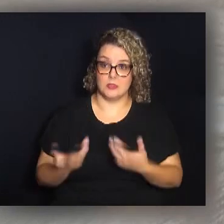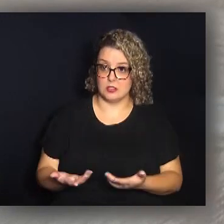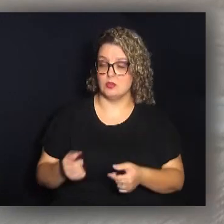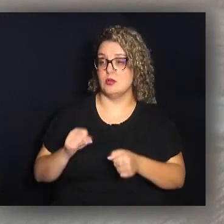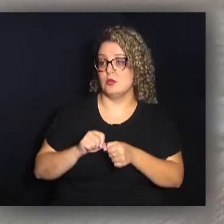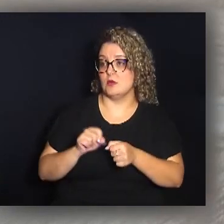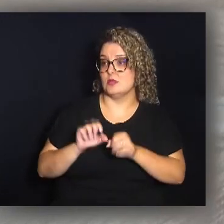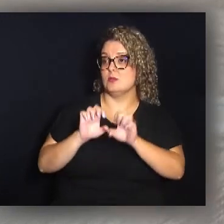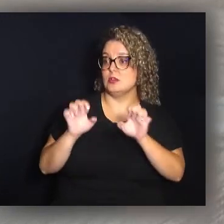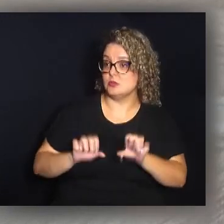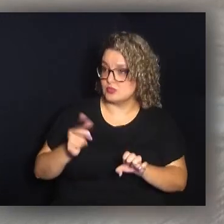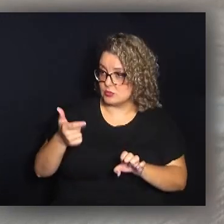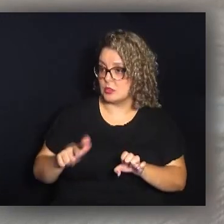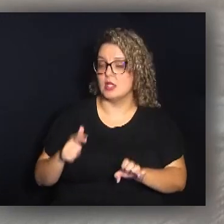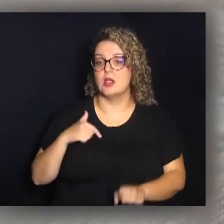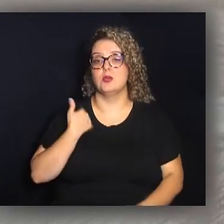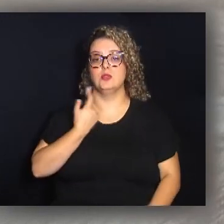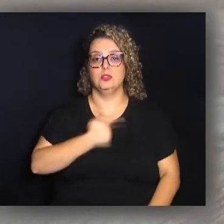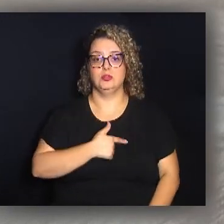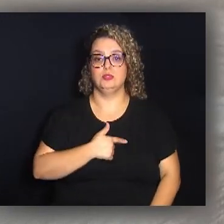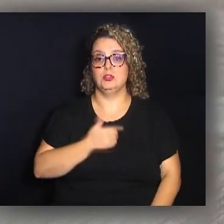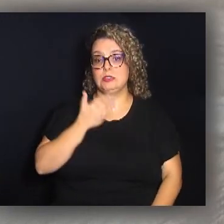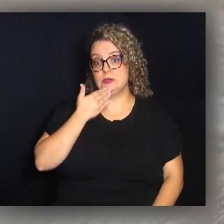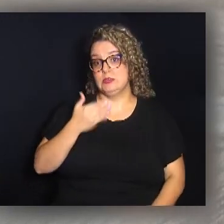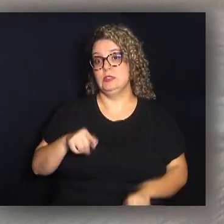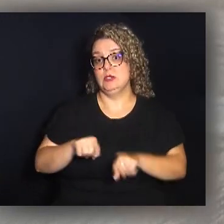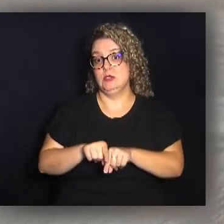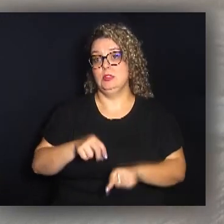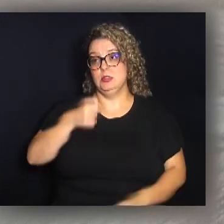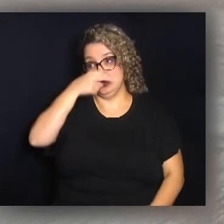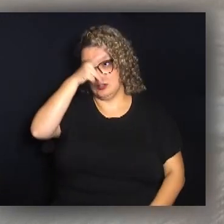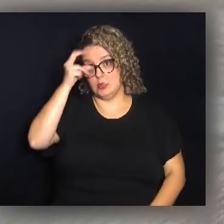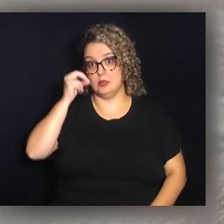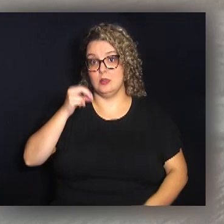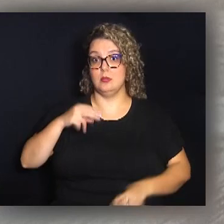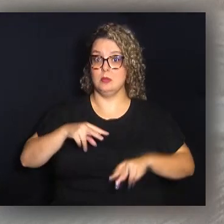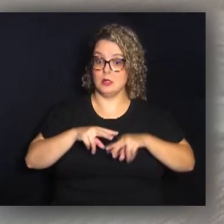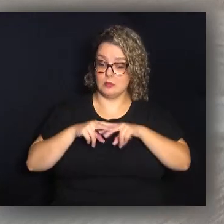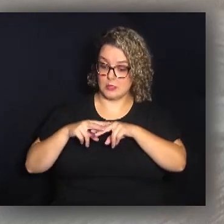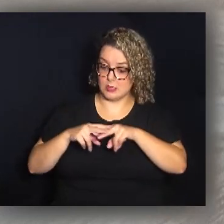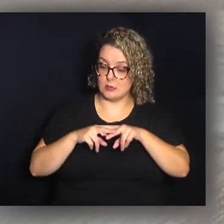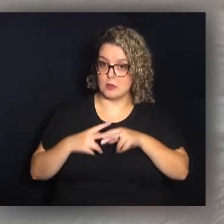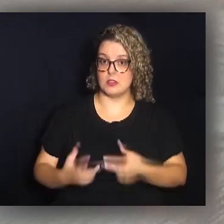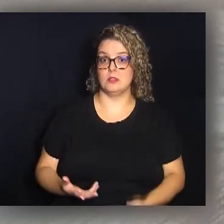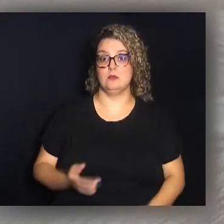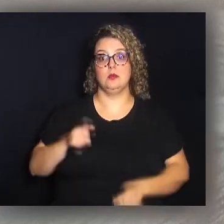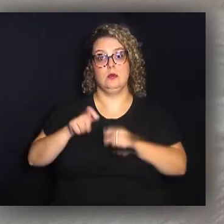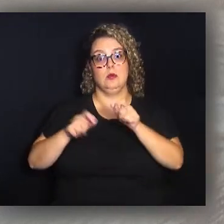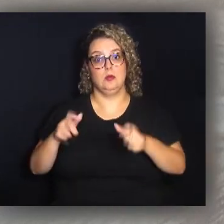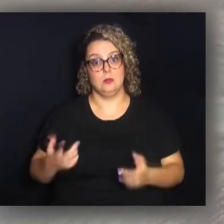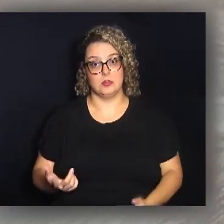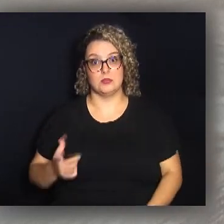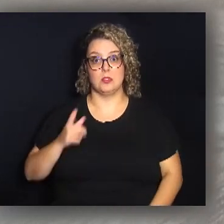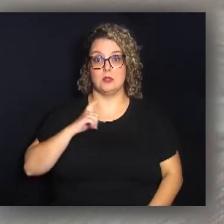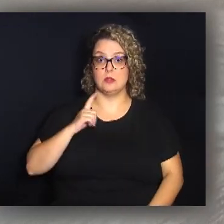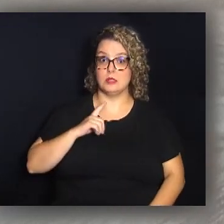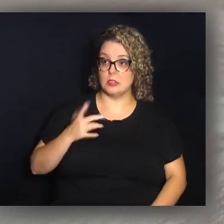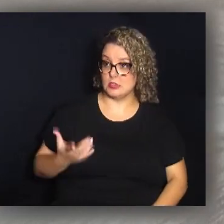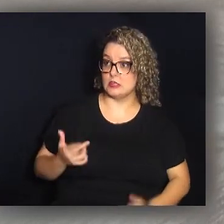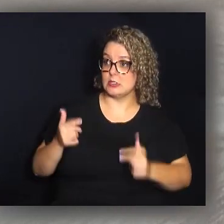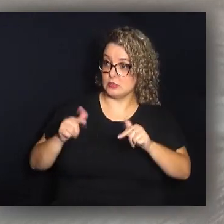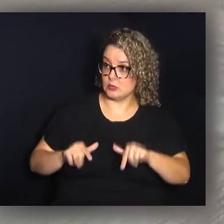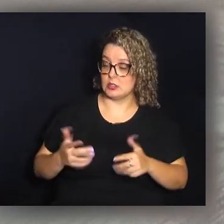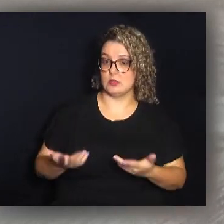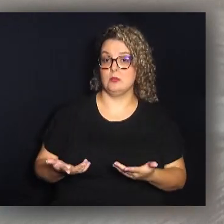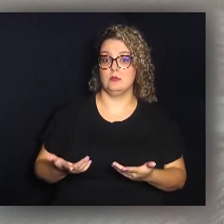Então nós precisaríamos fazer uma reestrutura e nós solicitamos inclusive ao prefeito para que revise aquele pessoal que tem